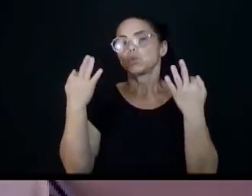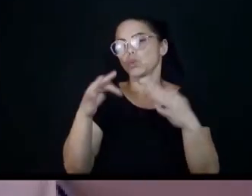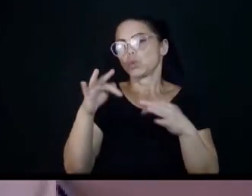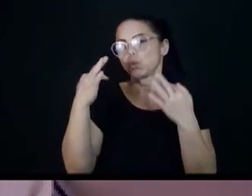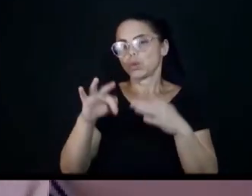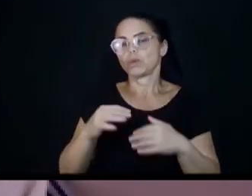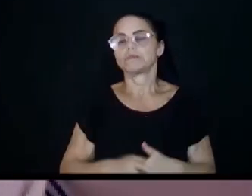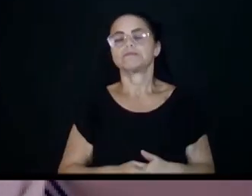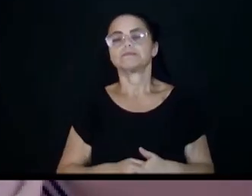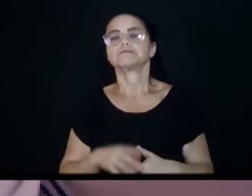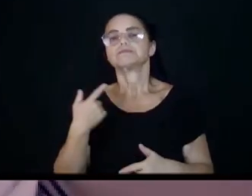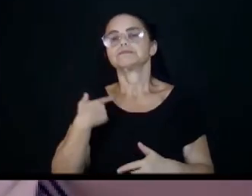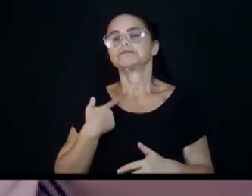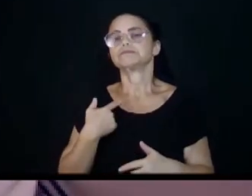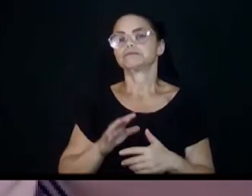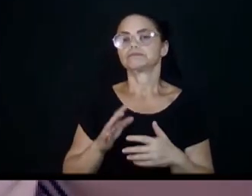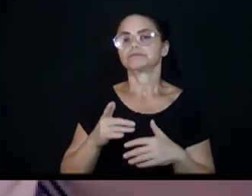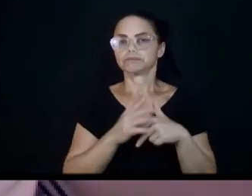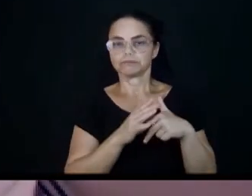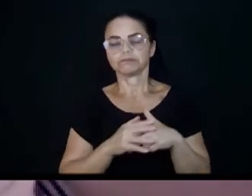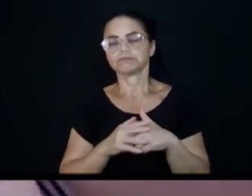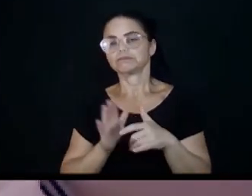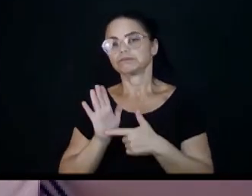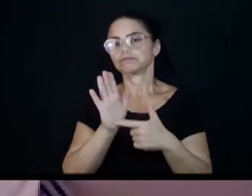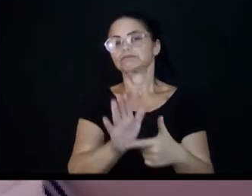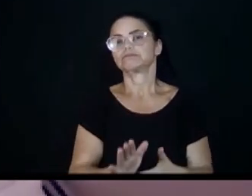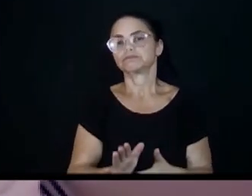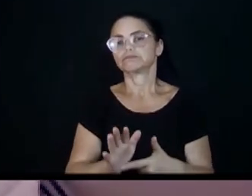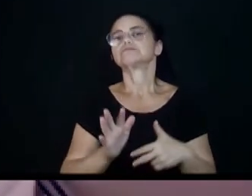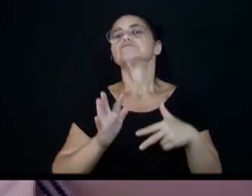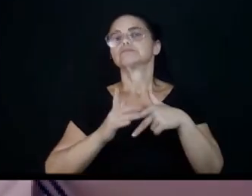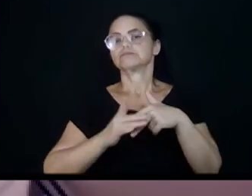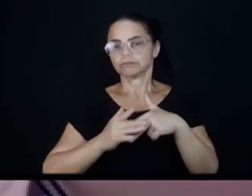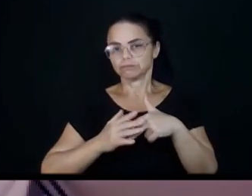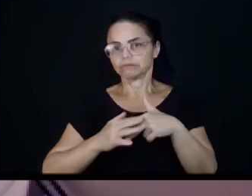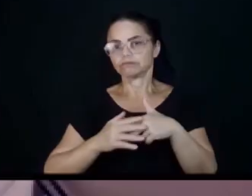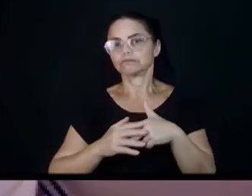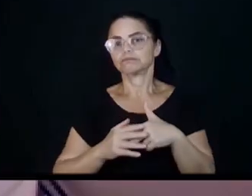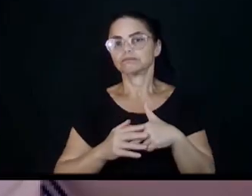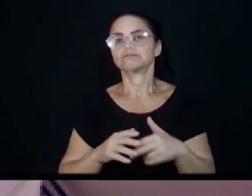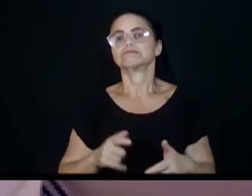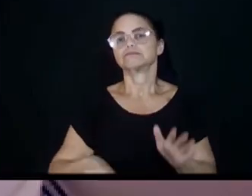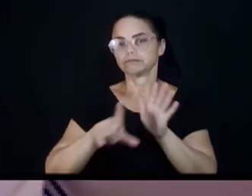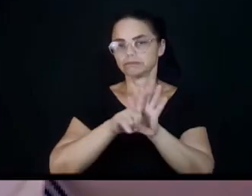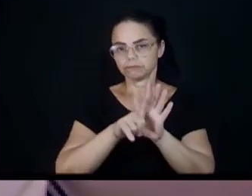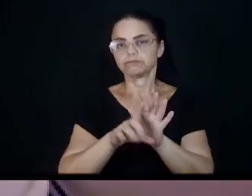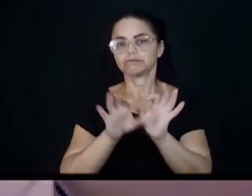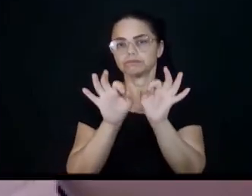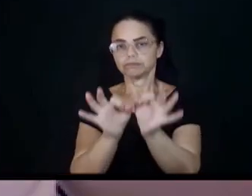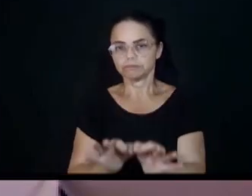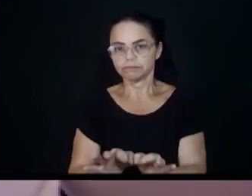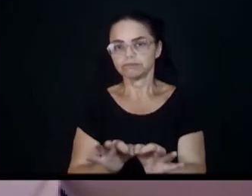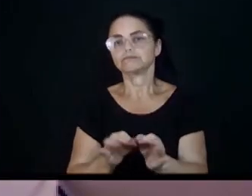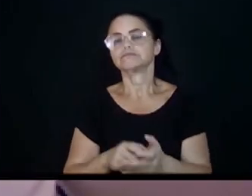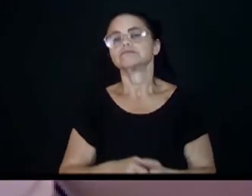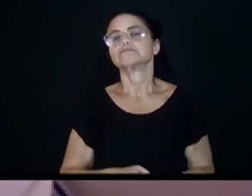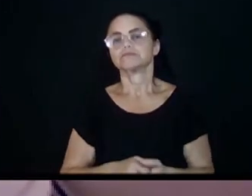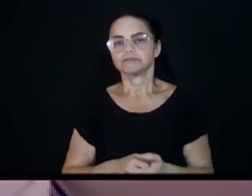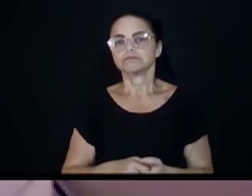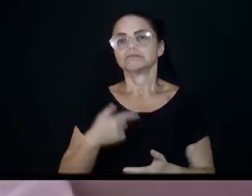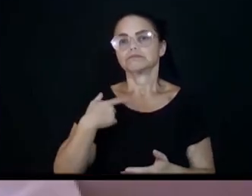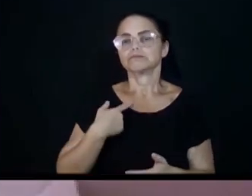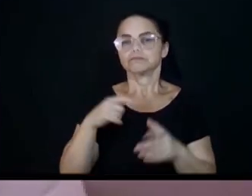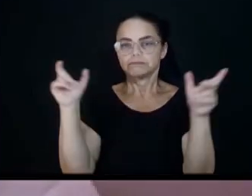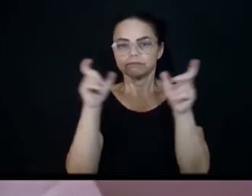para ajudar esse paciente. E essa lei, ela veio exatamente, a lei veio para alertar todos